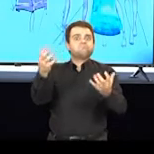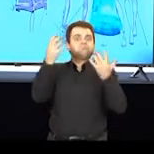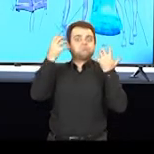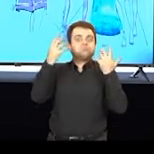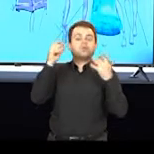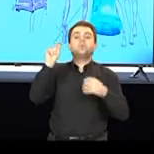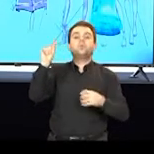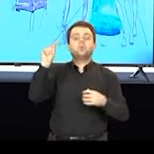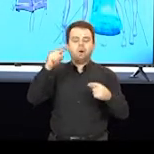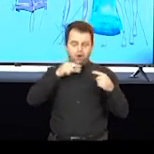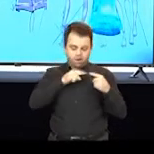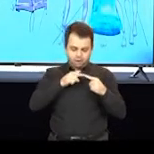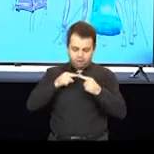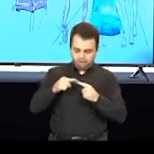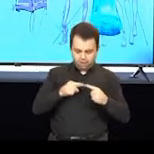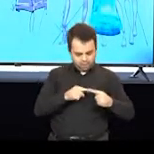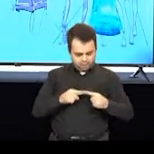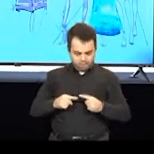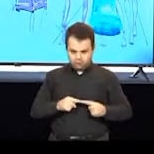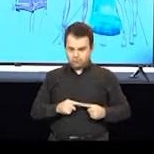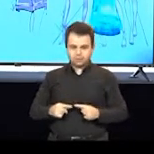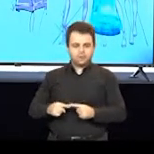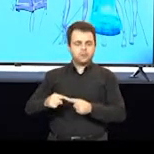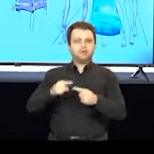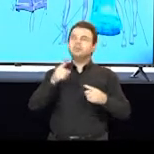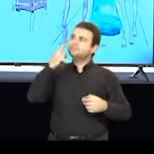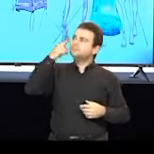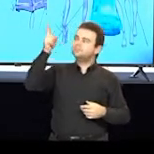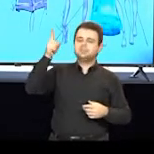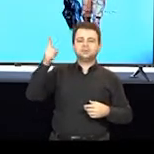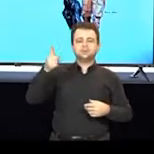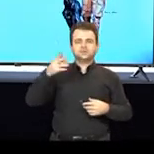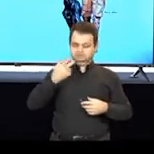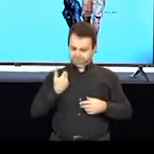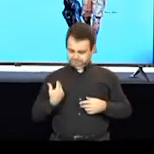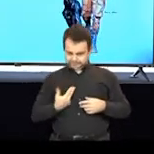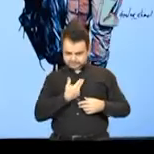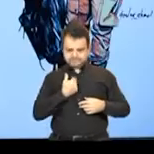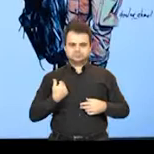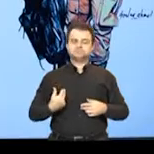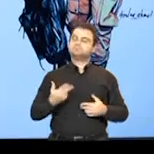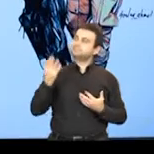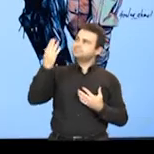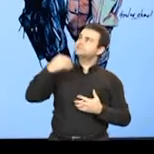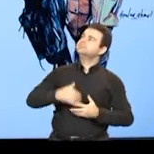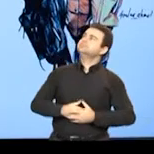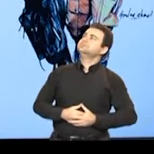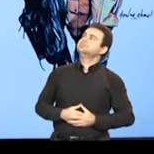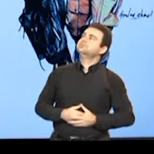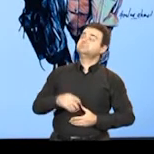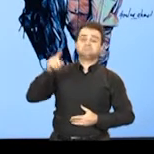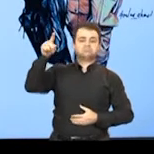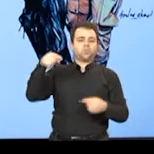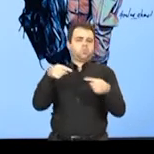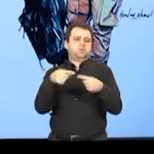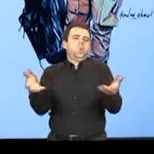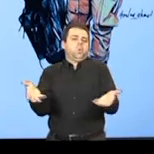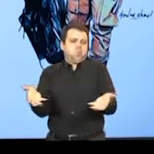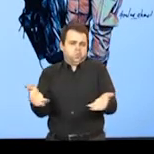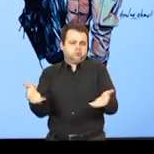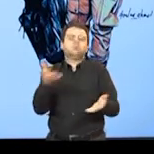de composição cromática, as estampas do outro lado. Aqui nós temos look bem